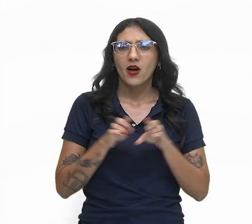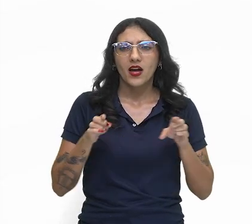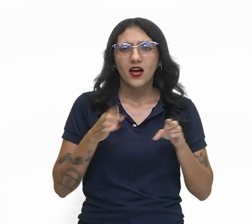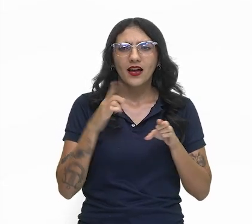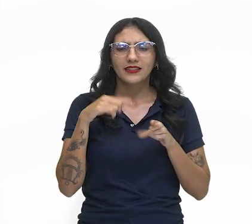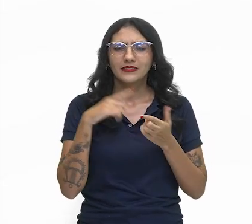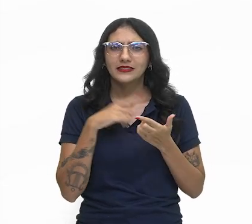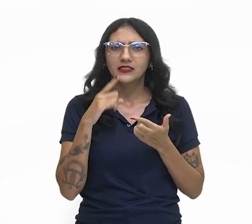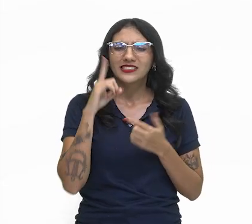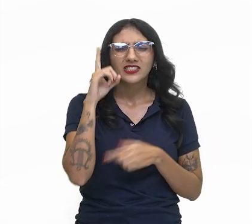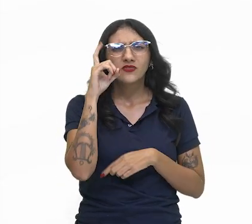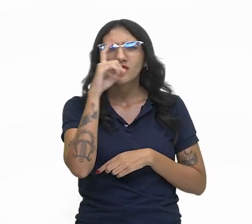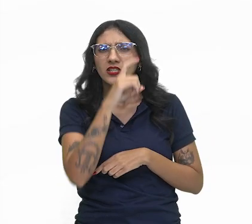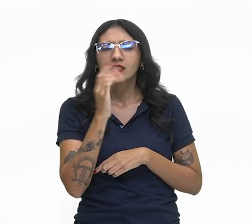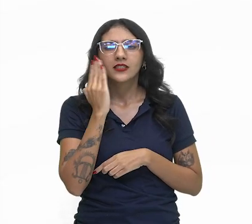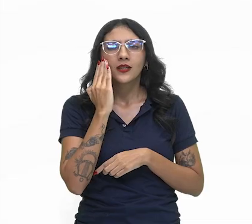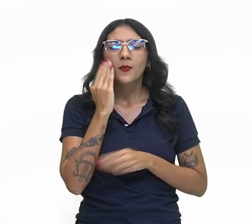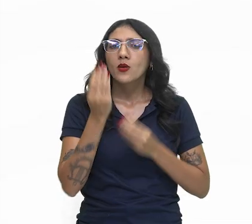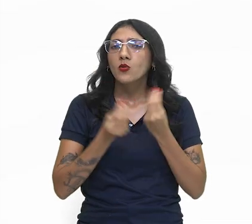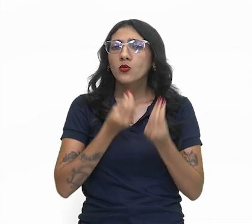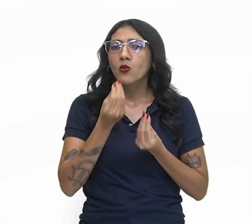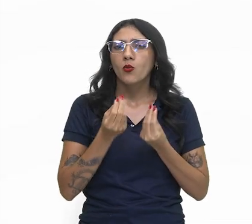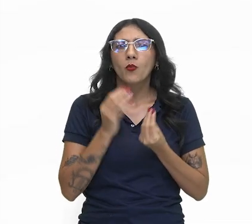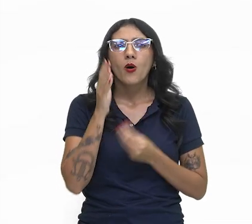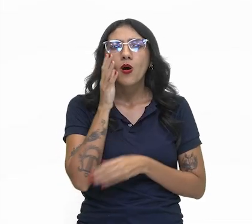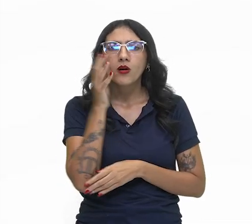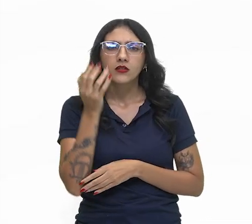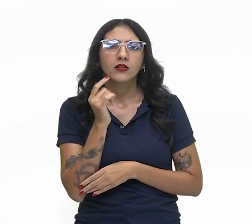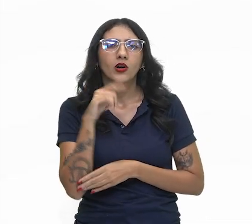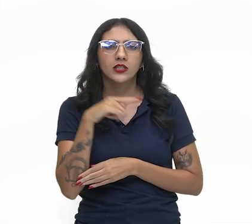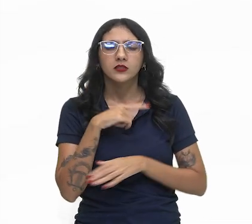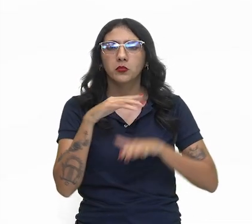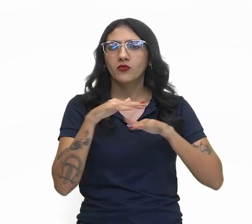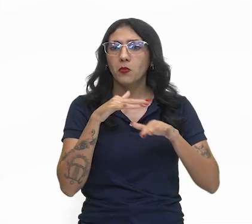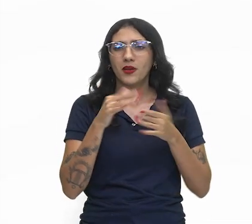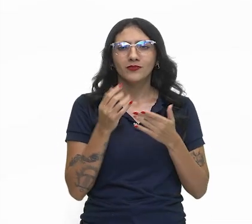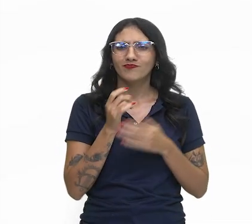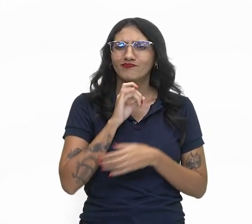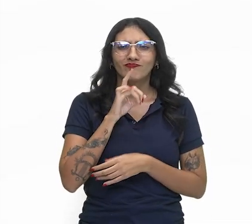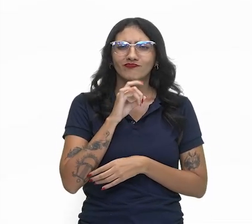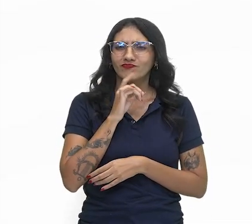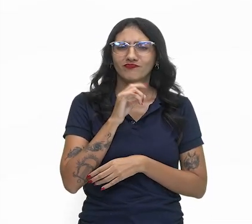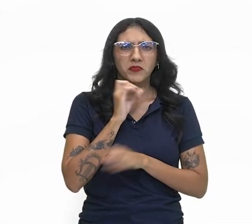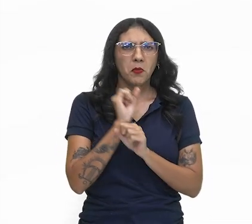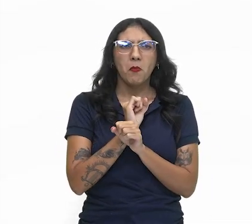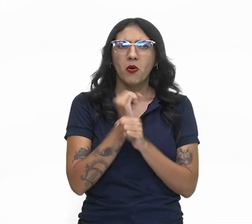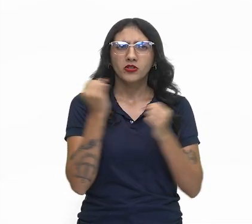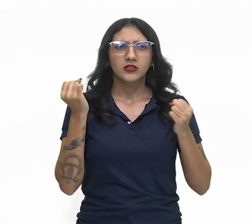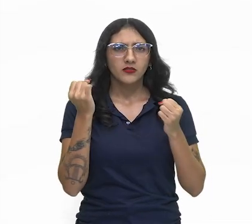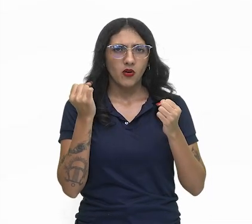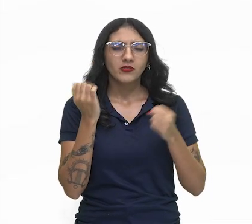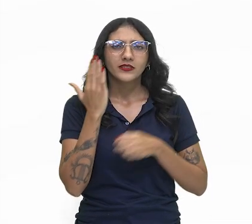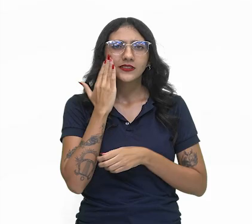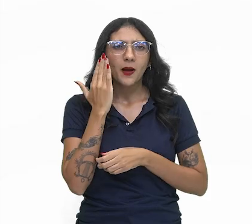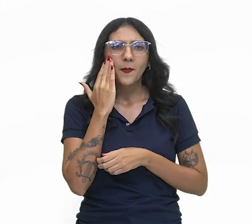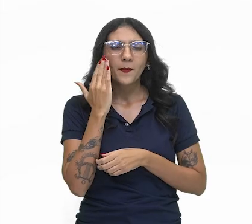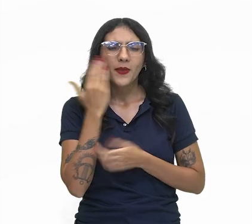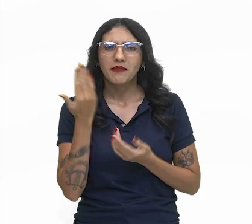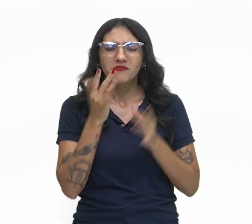saber como é que as moléculas estão se agitando, né? Não tem como eu saber